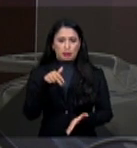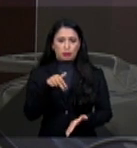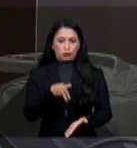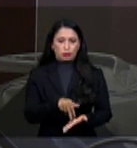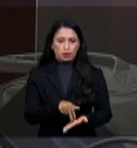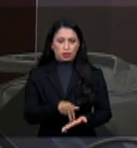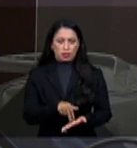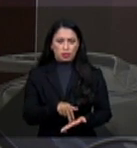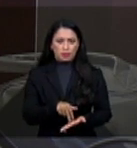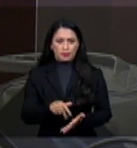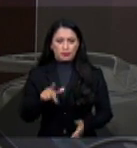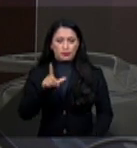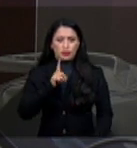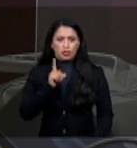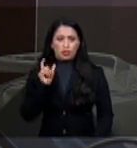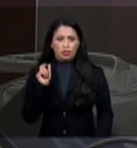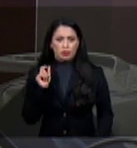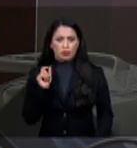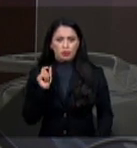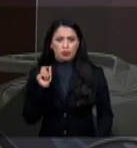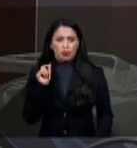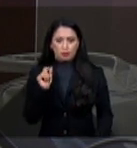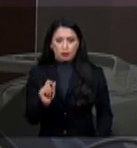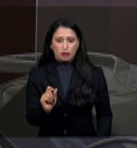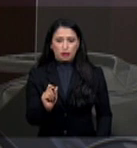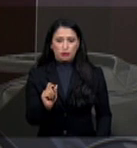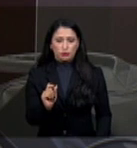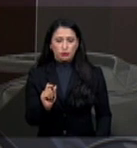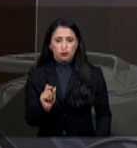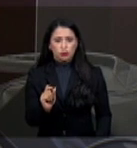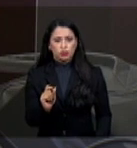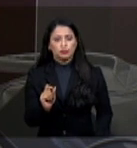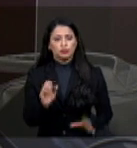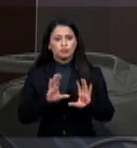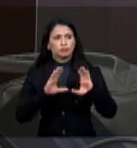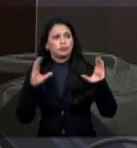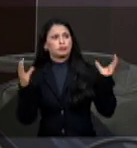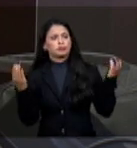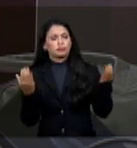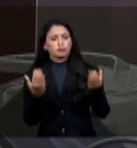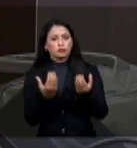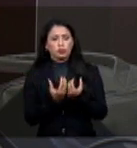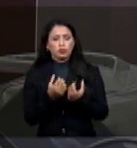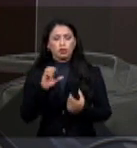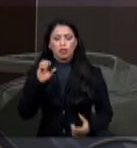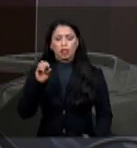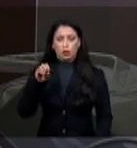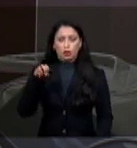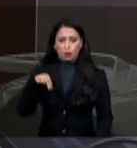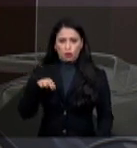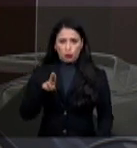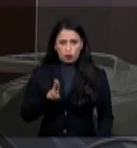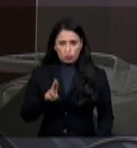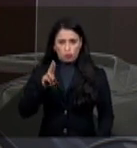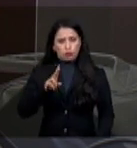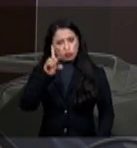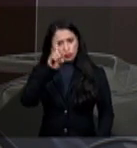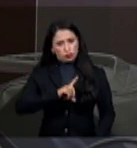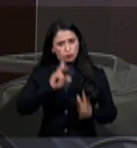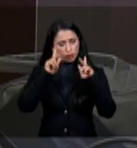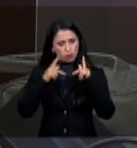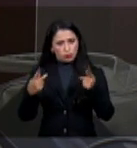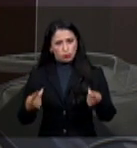povos indígenas, ela não decorre de uma lei, né? Não é a Convenção, a Declaração Universal dos Direitos Humanos, não é a Constituição